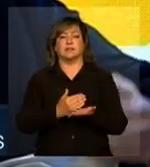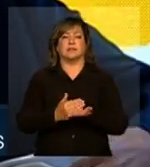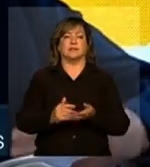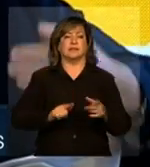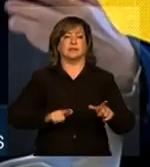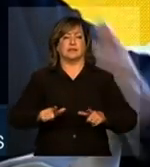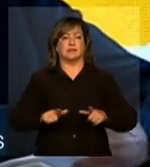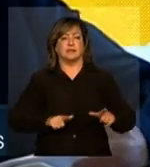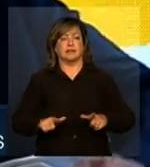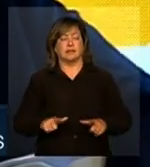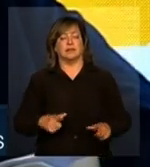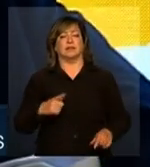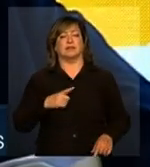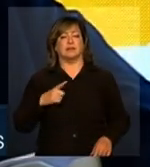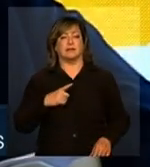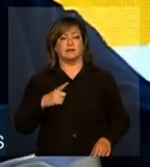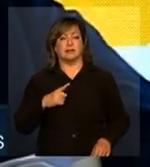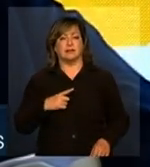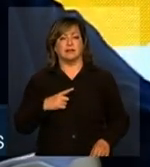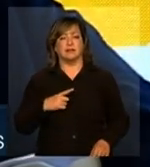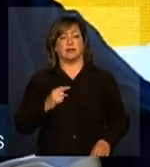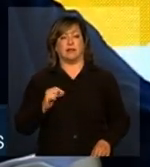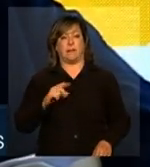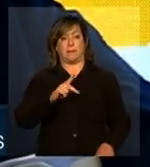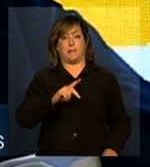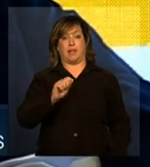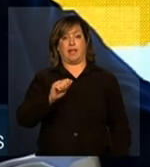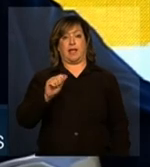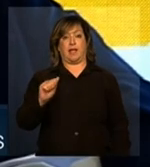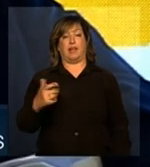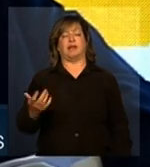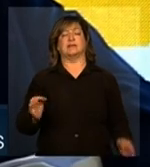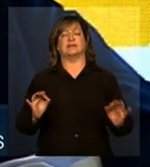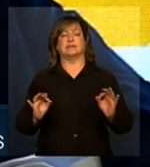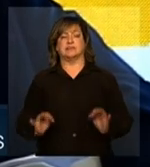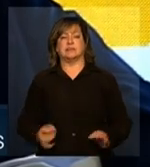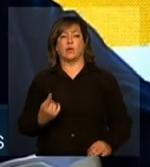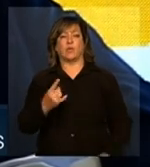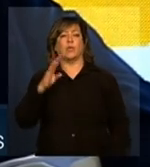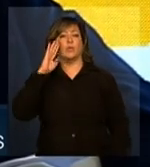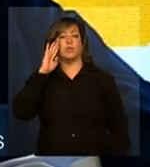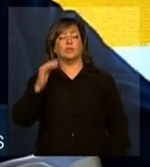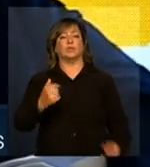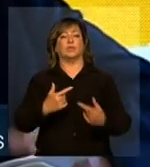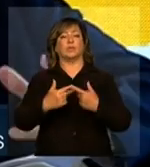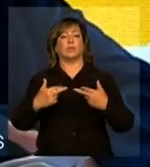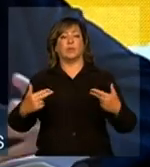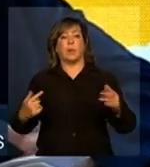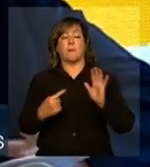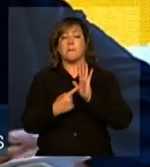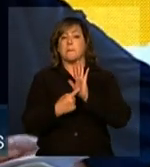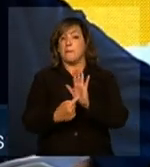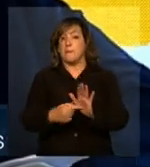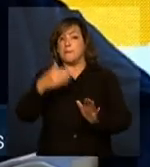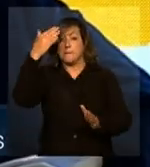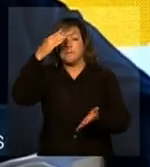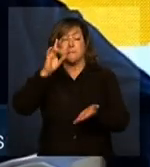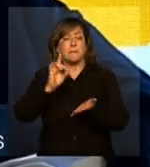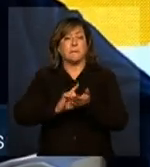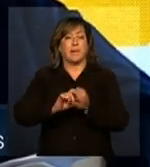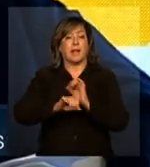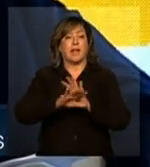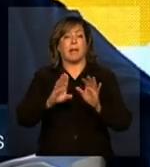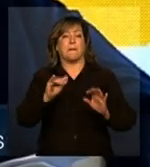se constitui diversas iniciativas, e o PAA certamente é um dos que traduz com maior fidelidade